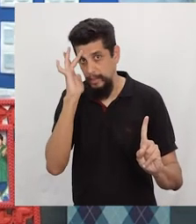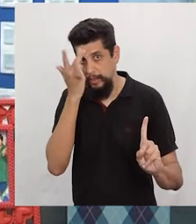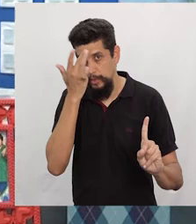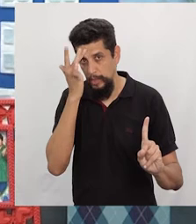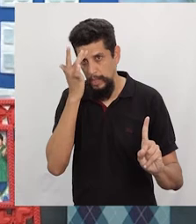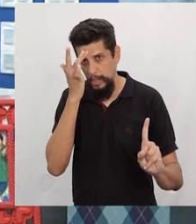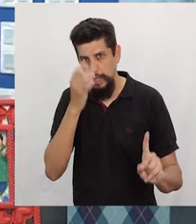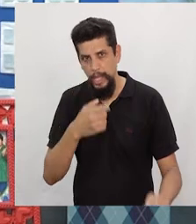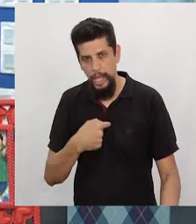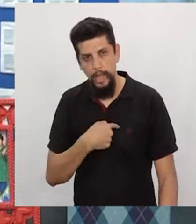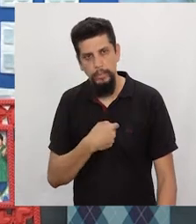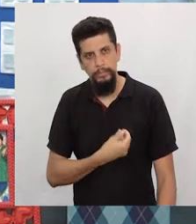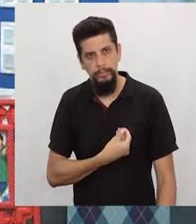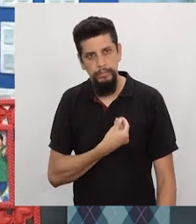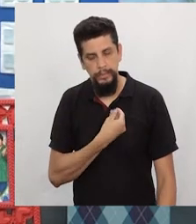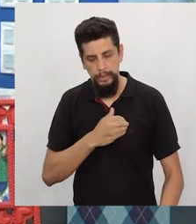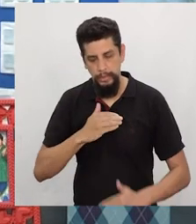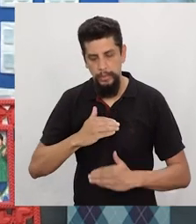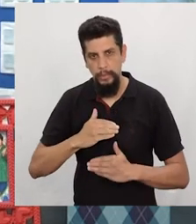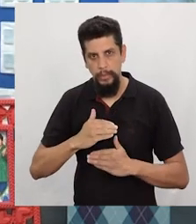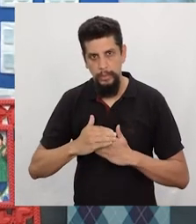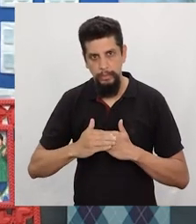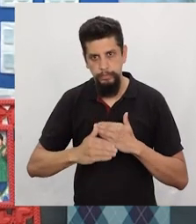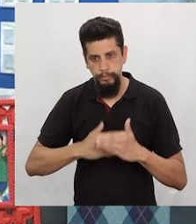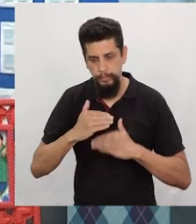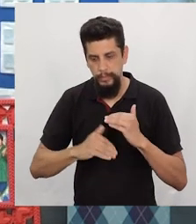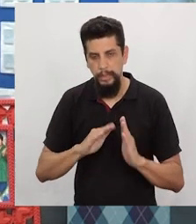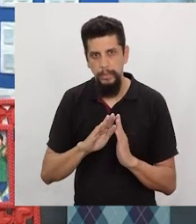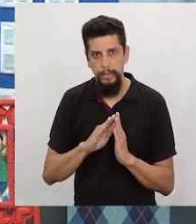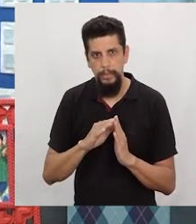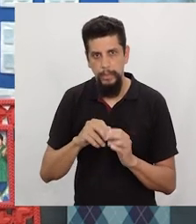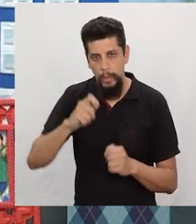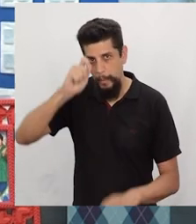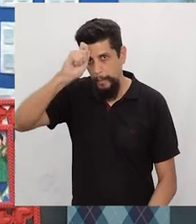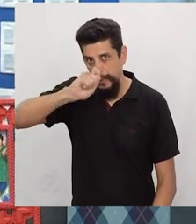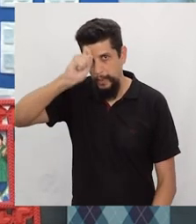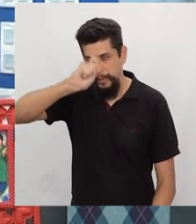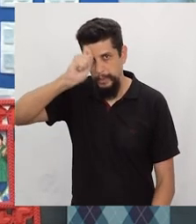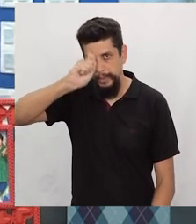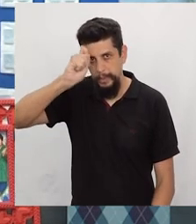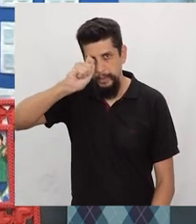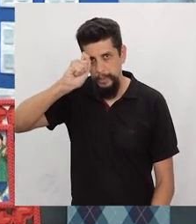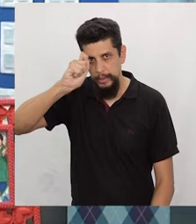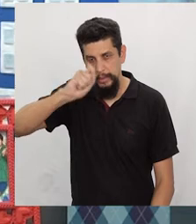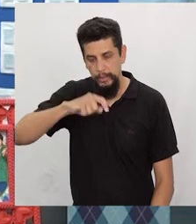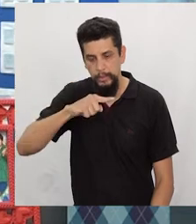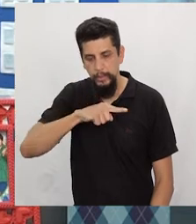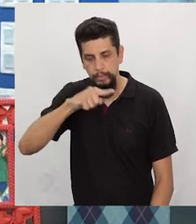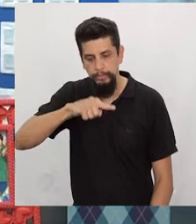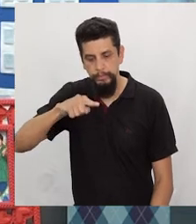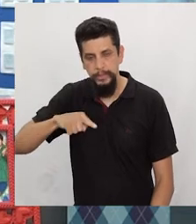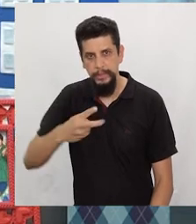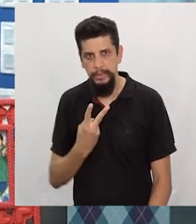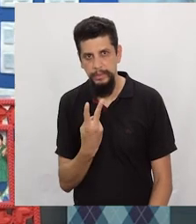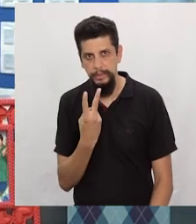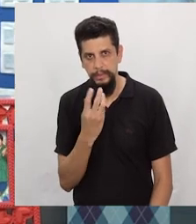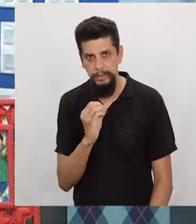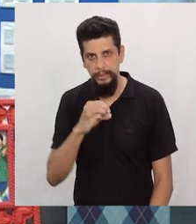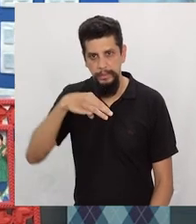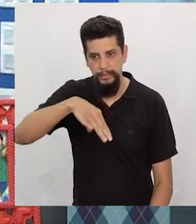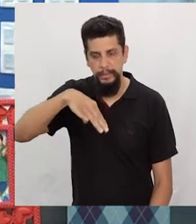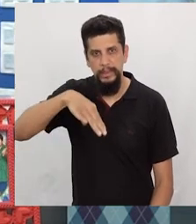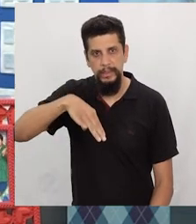Índia, estou desenvolvendo um boné para transmitir pensamentos num raio de 20